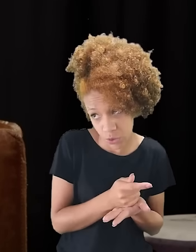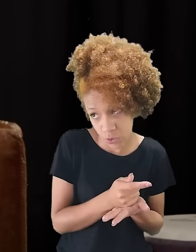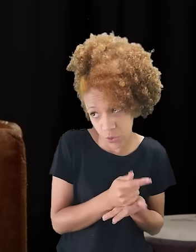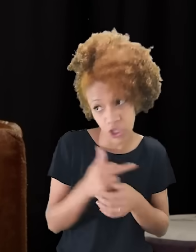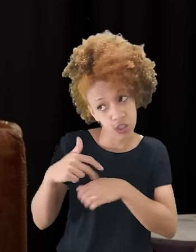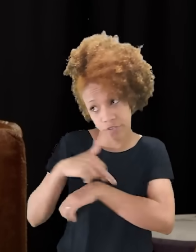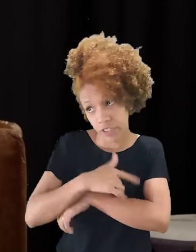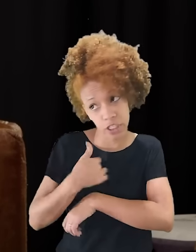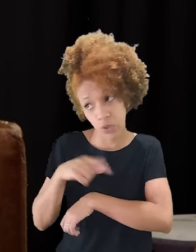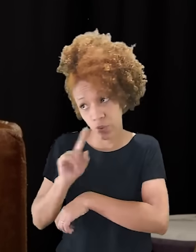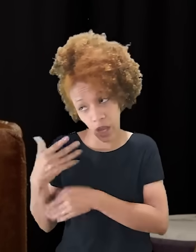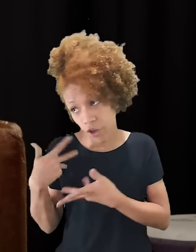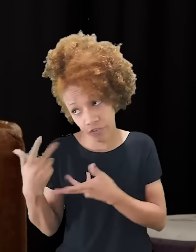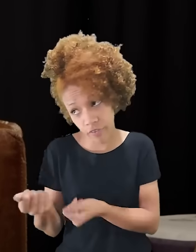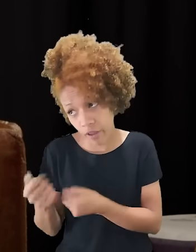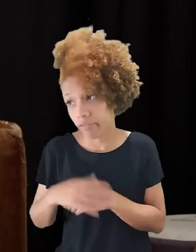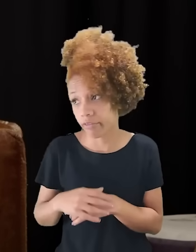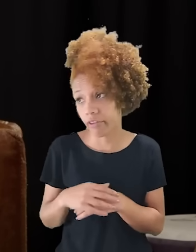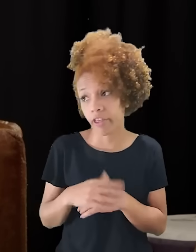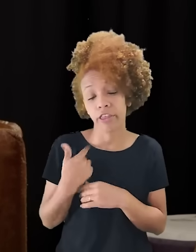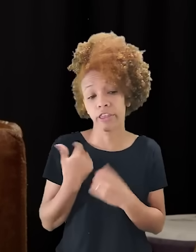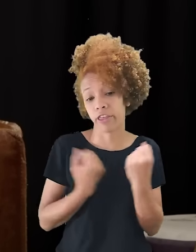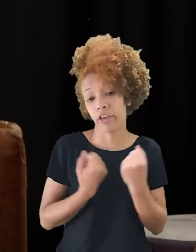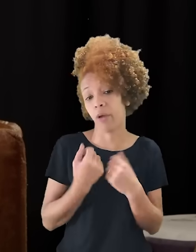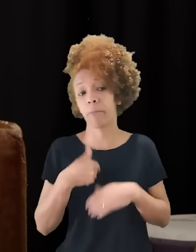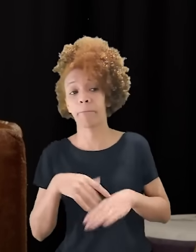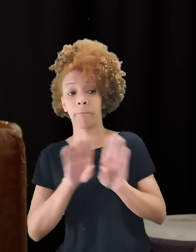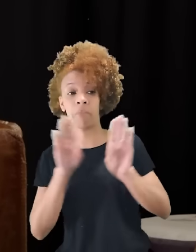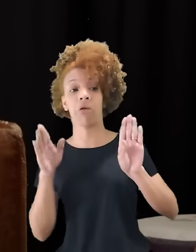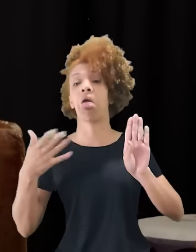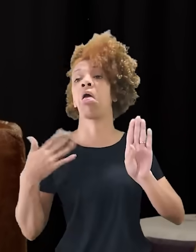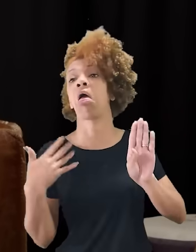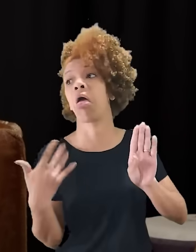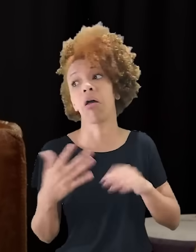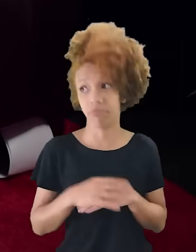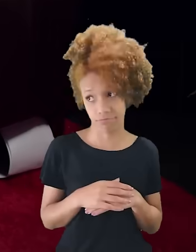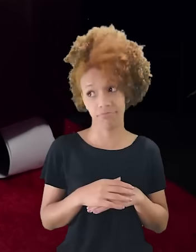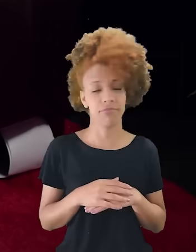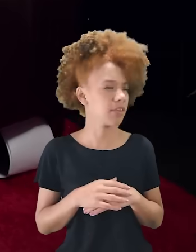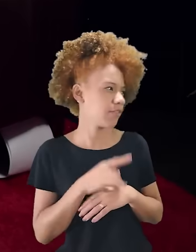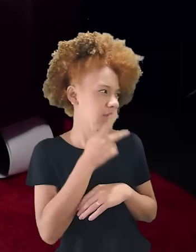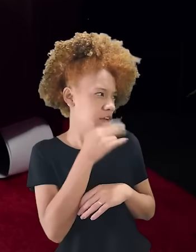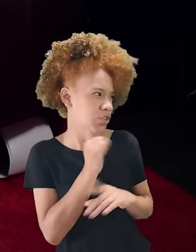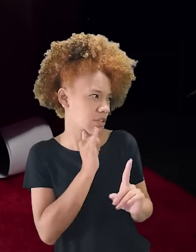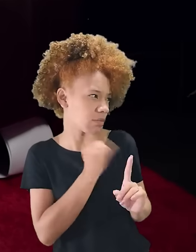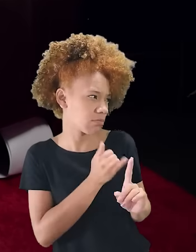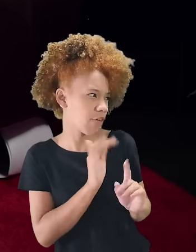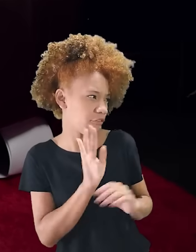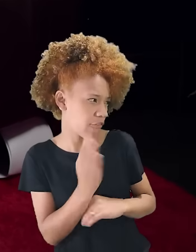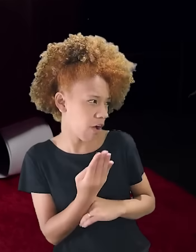comprando desfile que eu não era convidada que eu dava carão na porta PR entrar Ah então você acha que pode ter sido uma